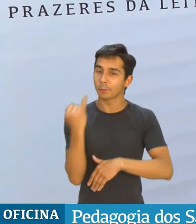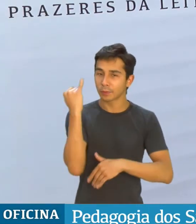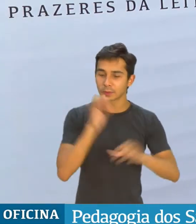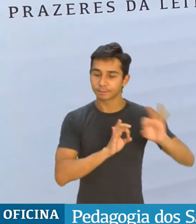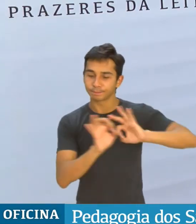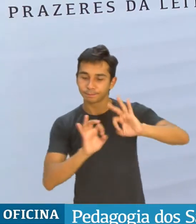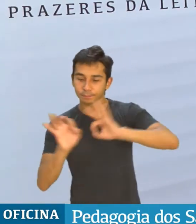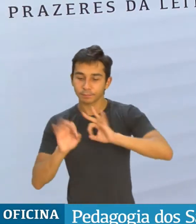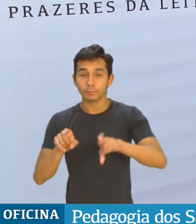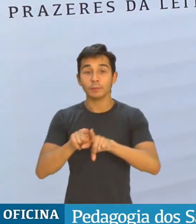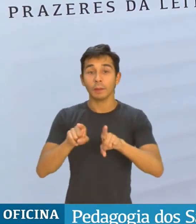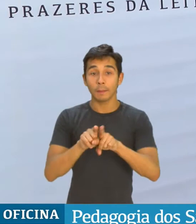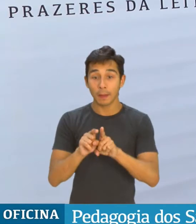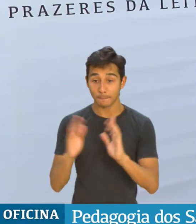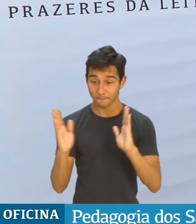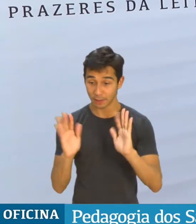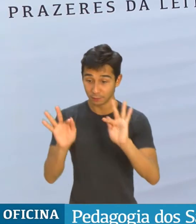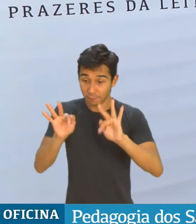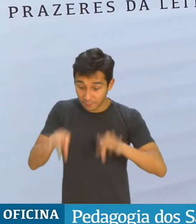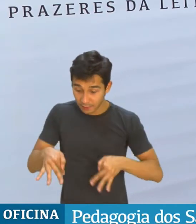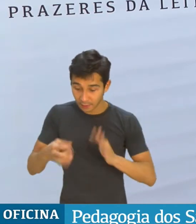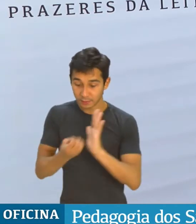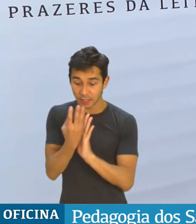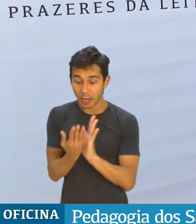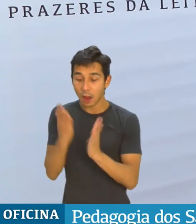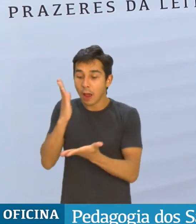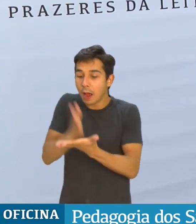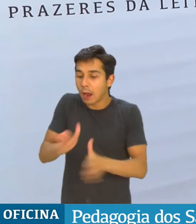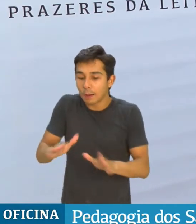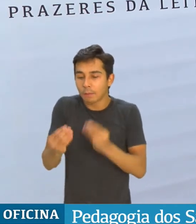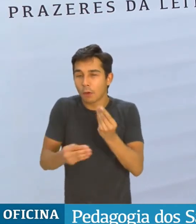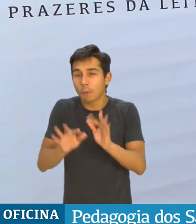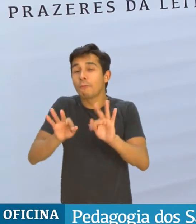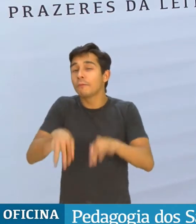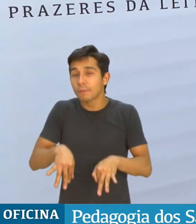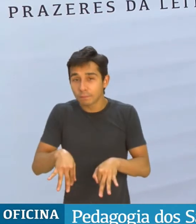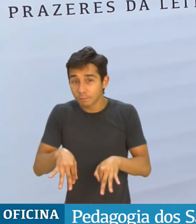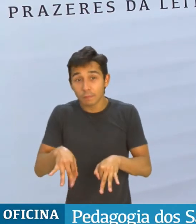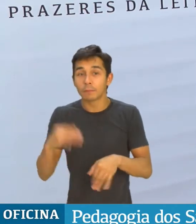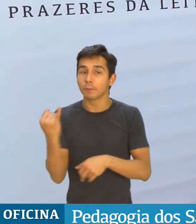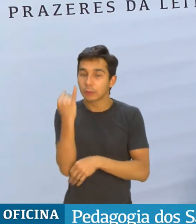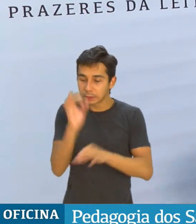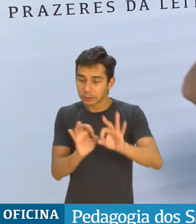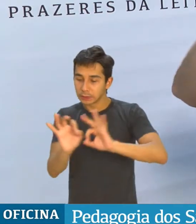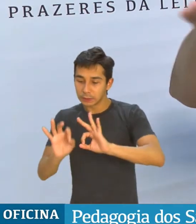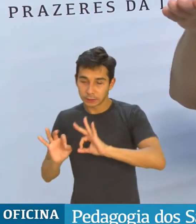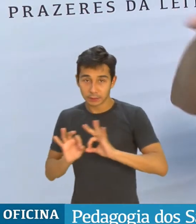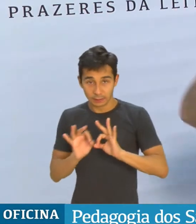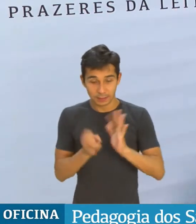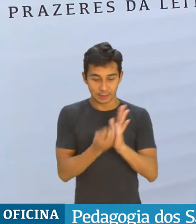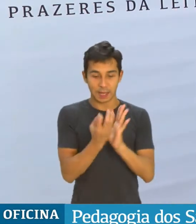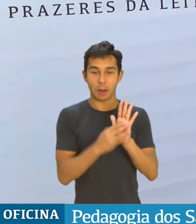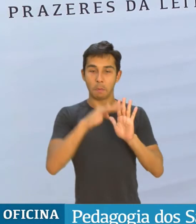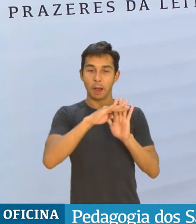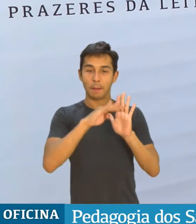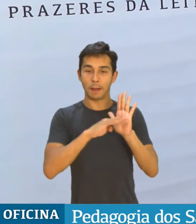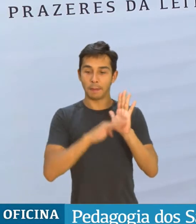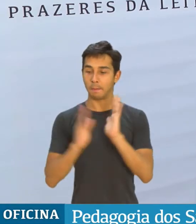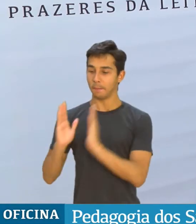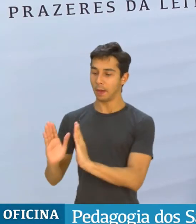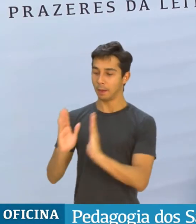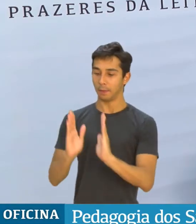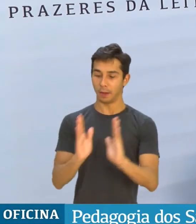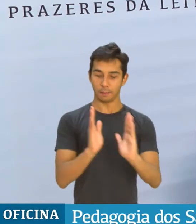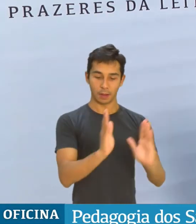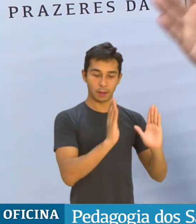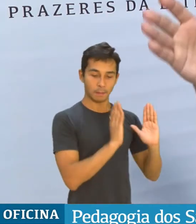fazer esse encerramento do sarau, né? É como se eu falei que sarau não tem roteiro, né? Ele não tem um roteiro do